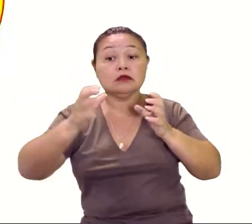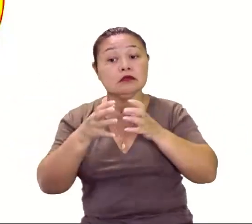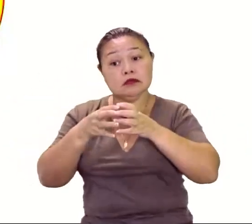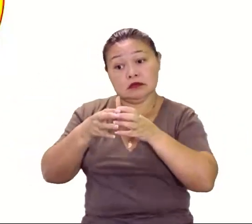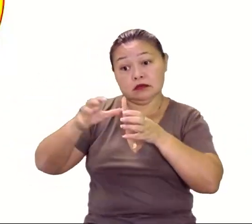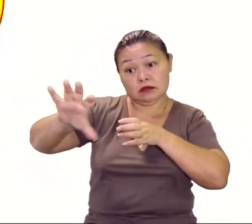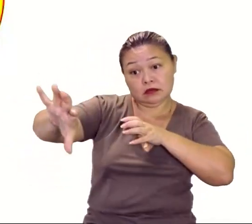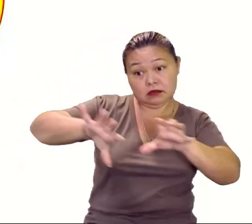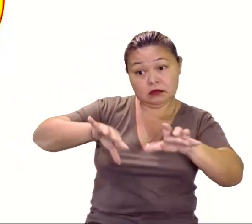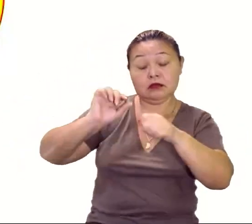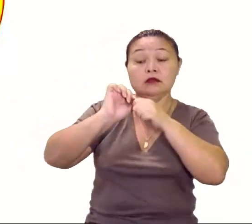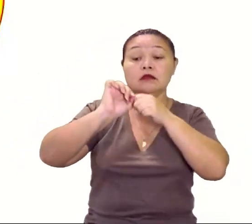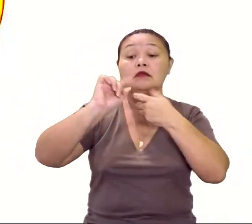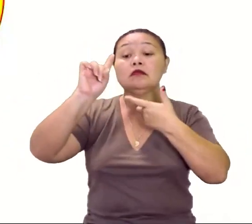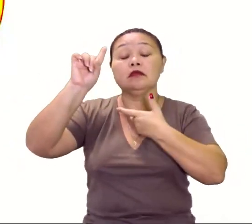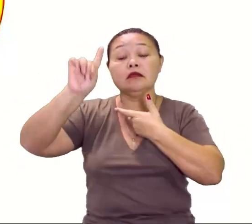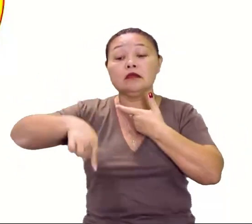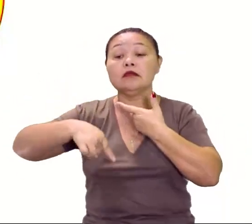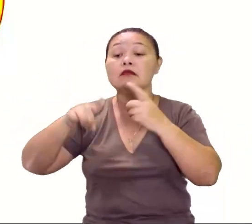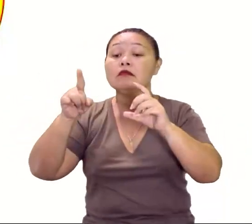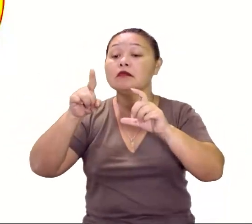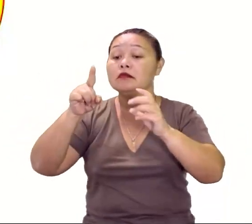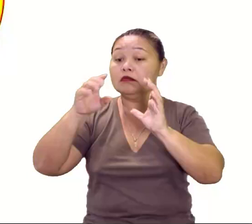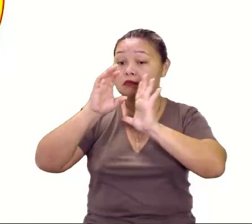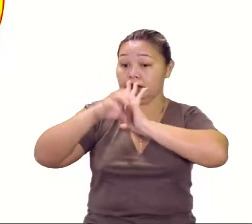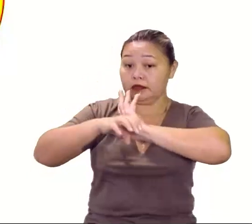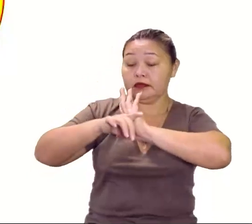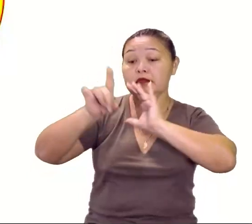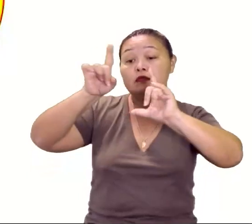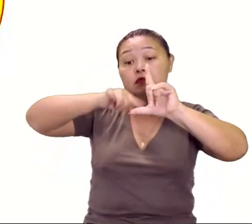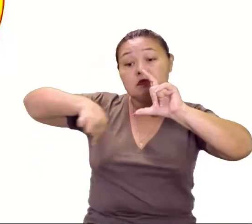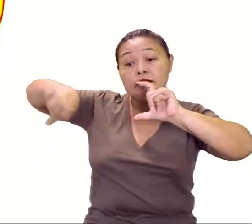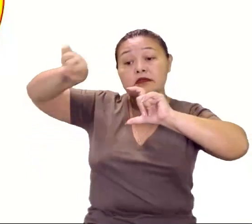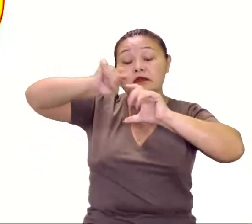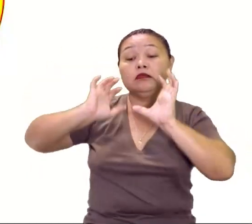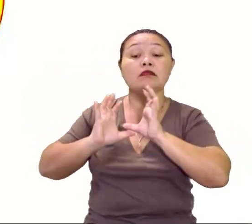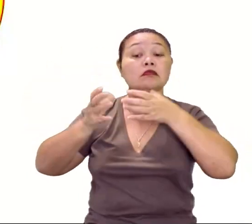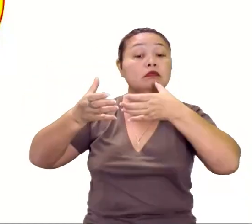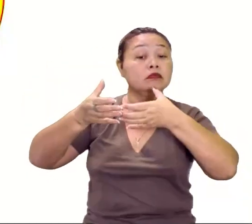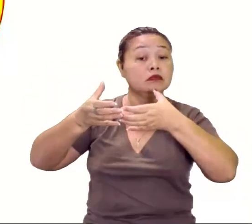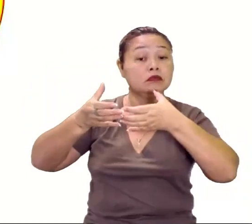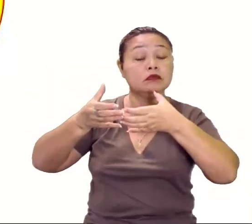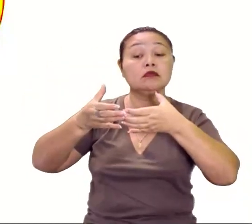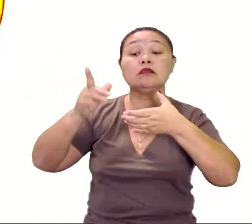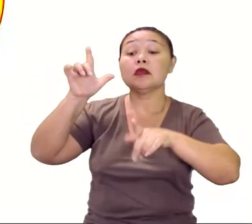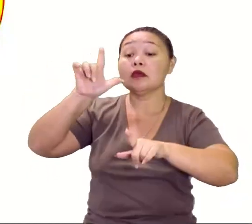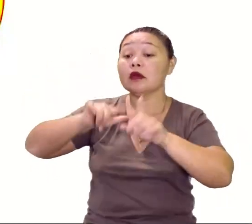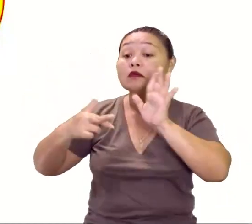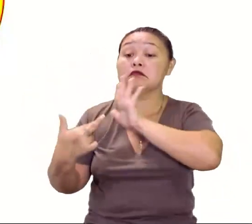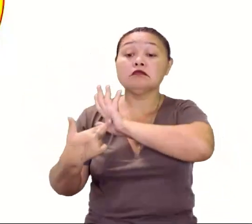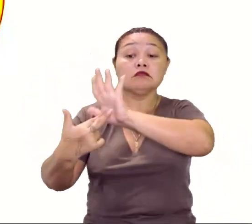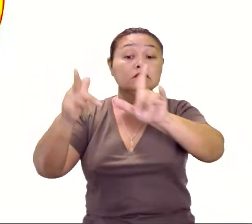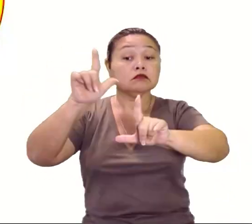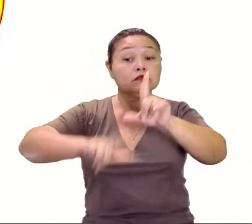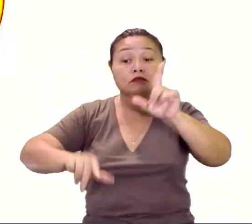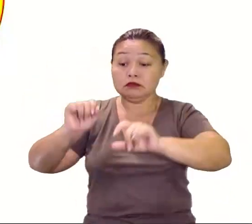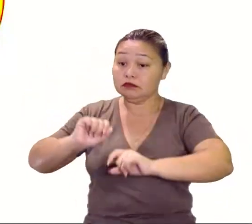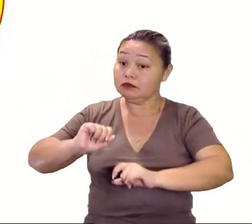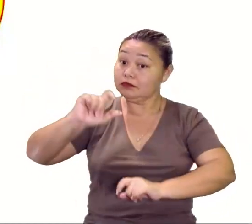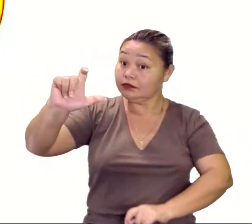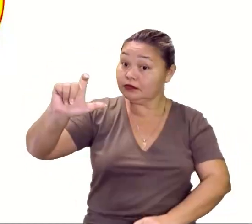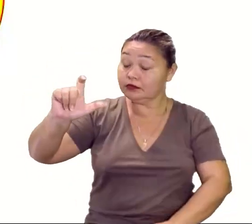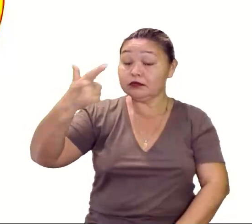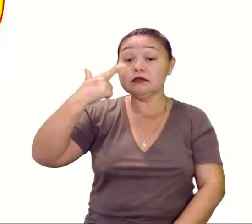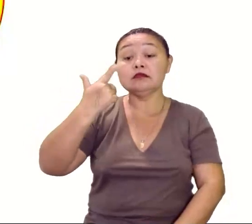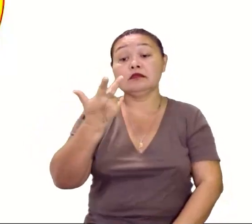grupos. Essa é a definição do diagrama de Venn. Como sempre, né, conjuntos a gente representa por letra maiúscula e os elementos, quando a gente está